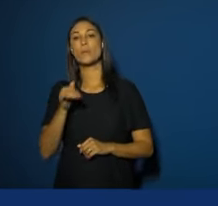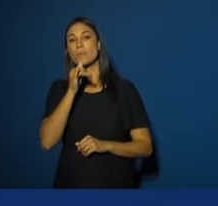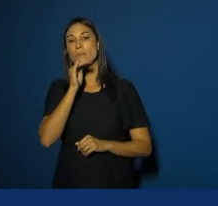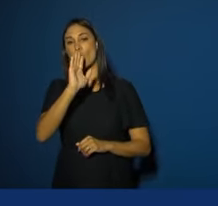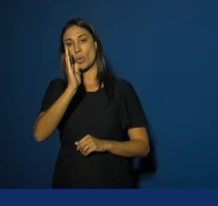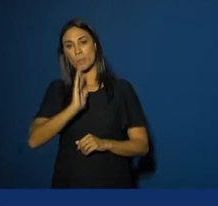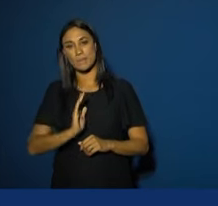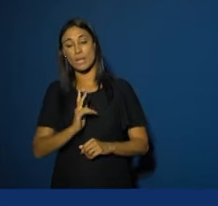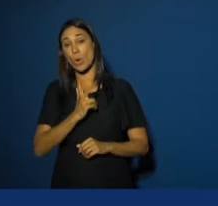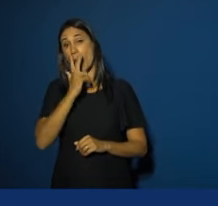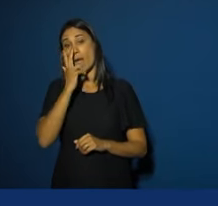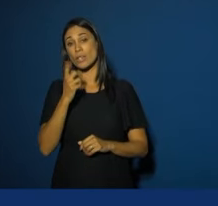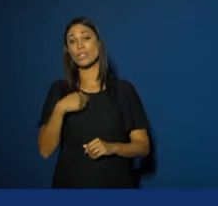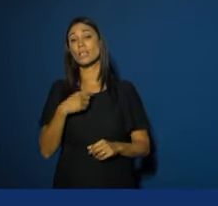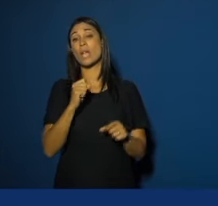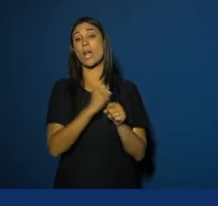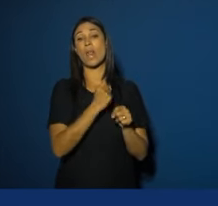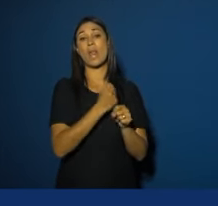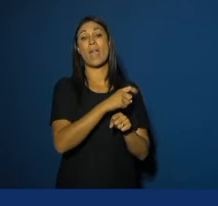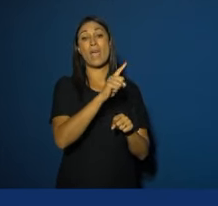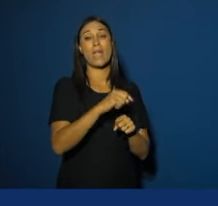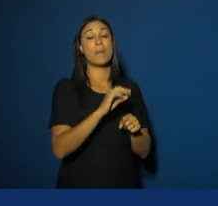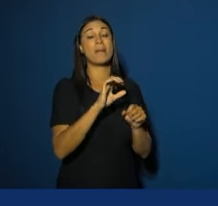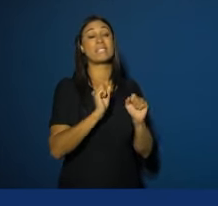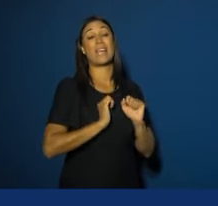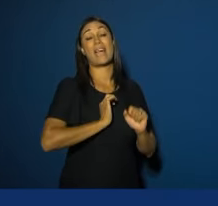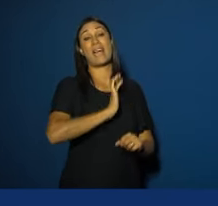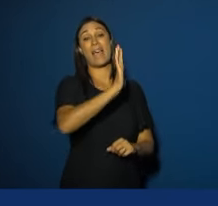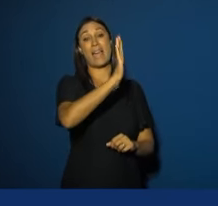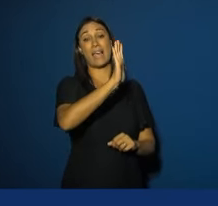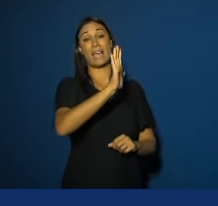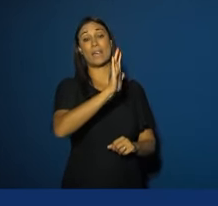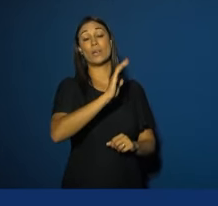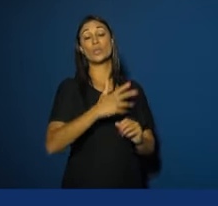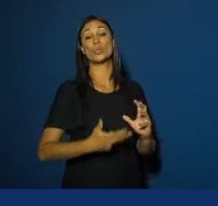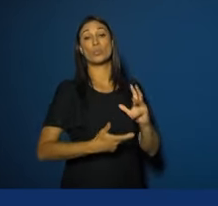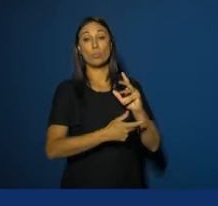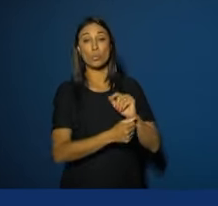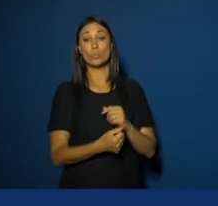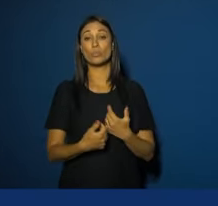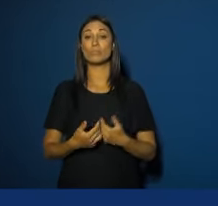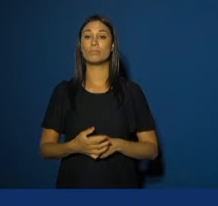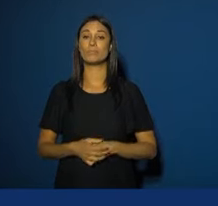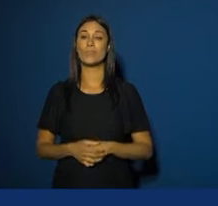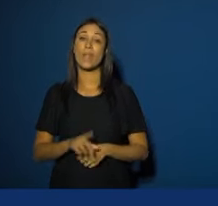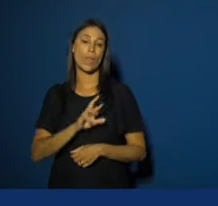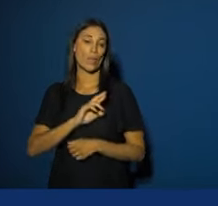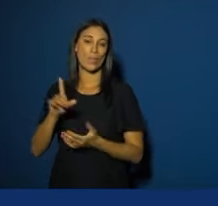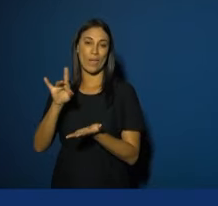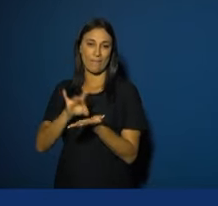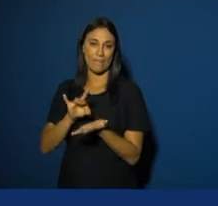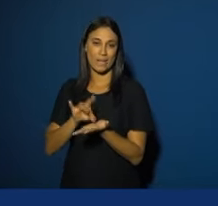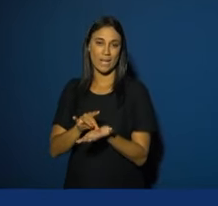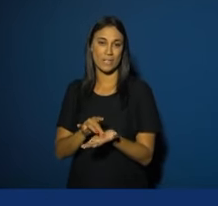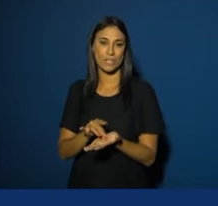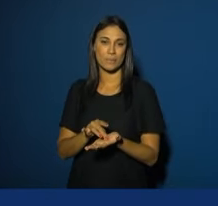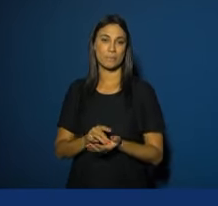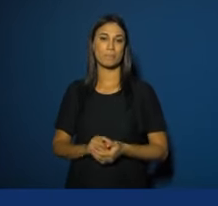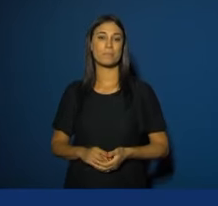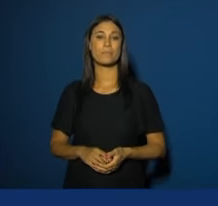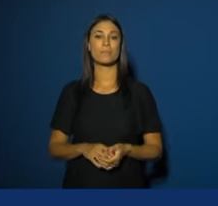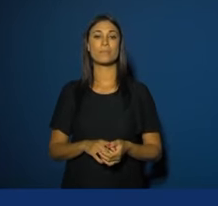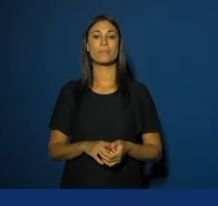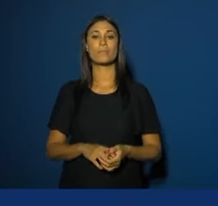brasileiro acha de maneira geral que a obra do Brasil é a mais cara do planeta tá É sempre bom a gente ouvir um depoimento que não é verdade certo isso é importante a gente ouvir um